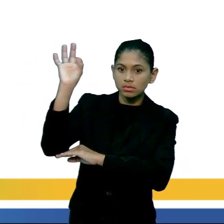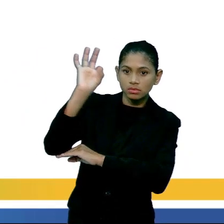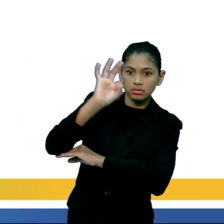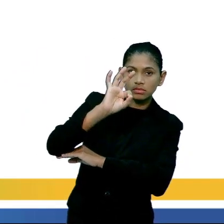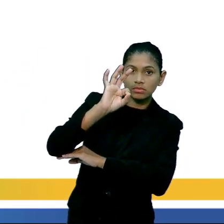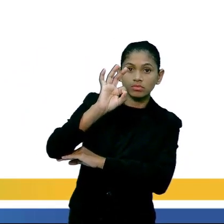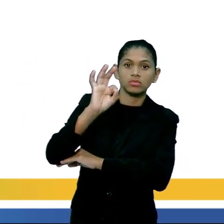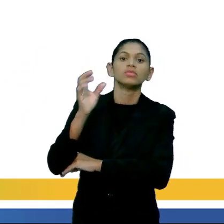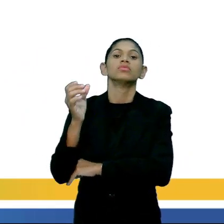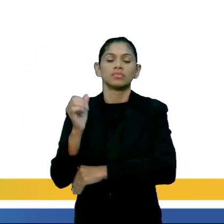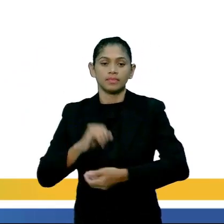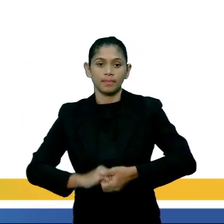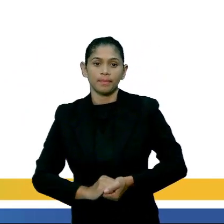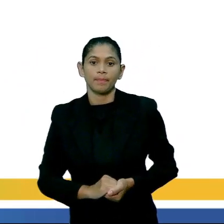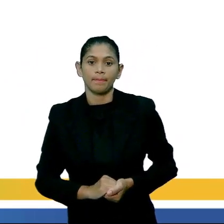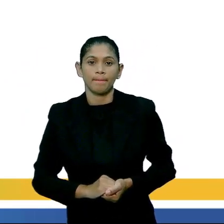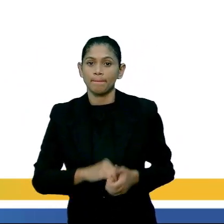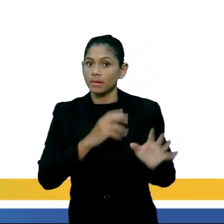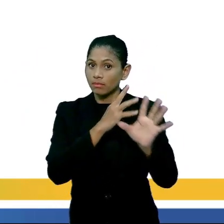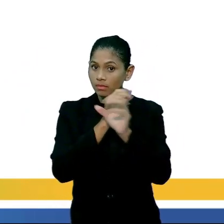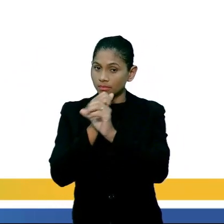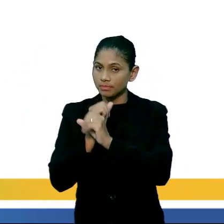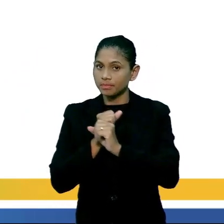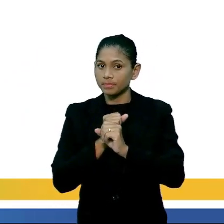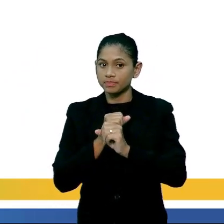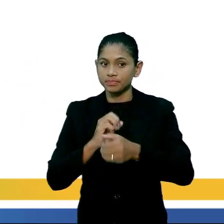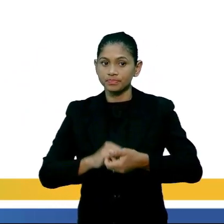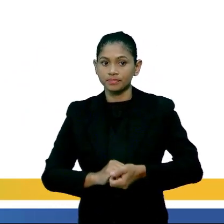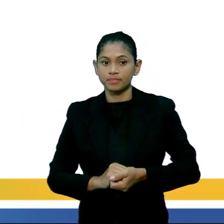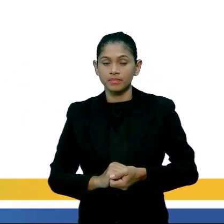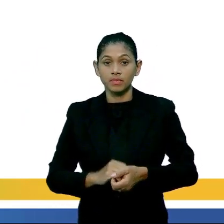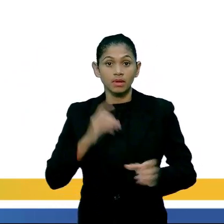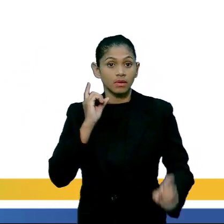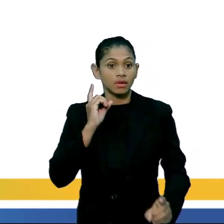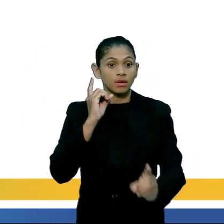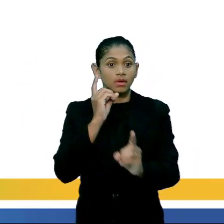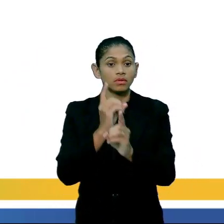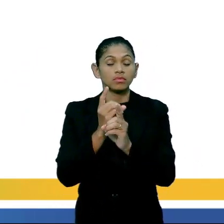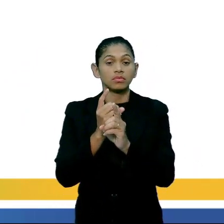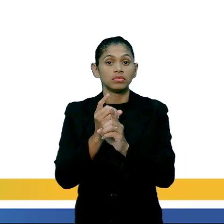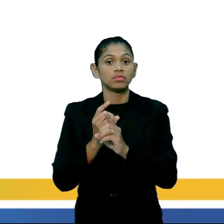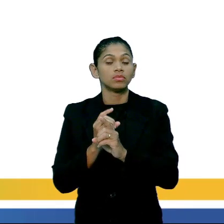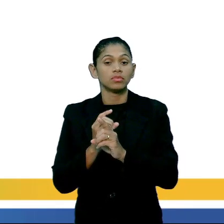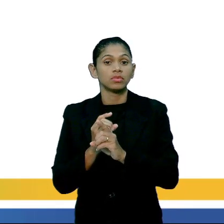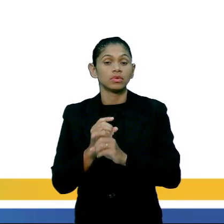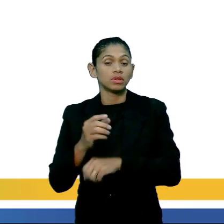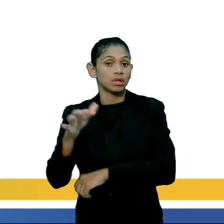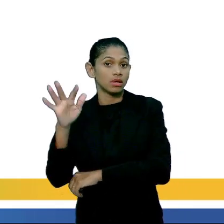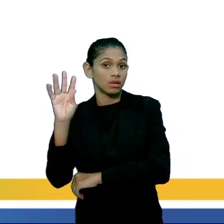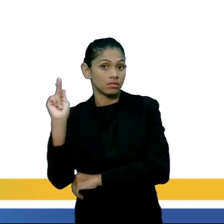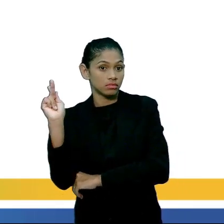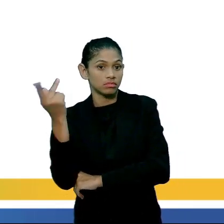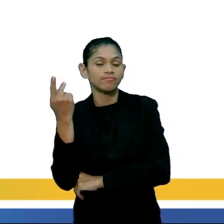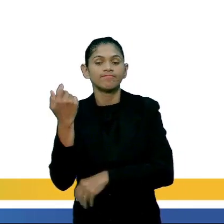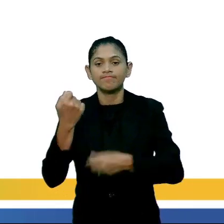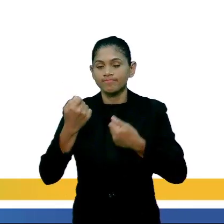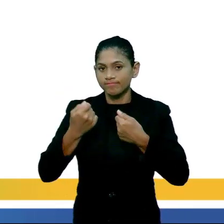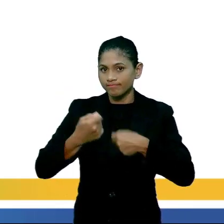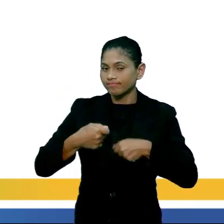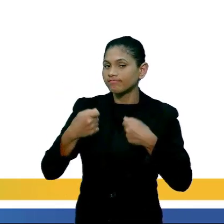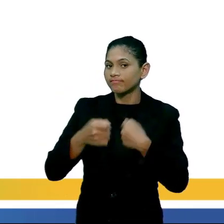essa questão. Vamos lá, calcular. Para acharmos o valor de H, usaremos tangente de